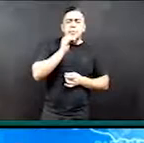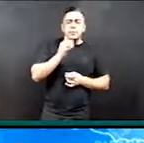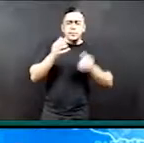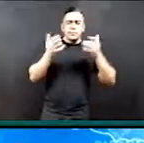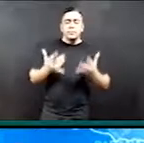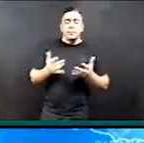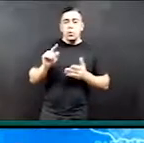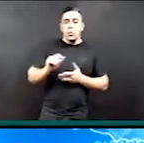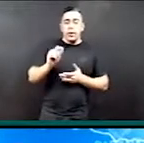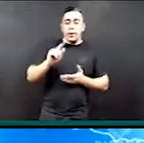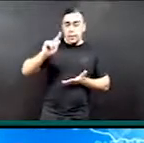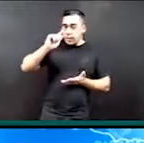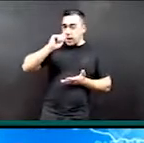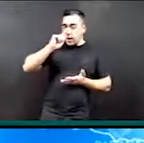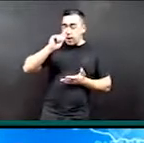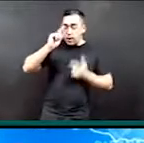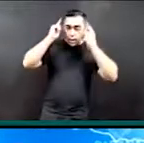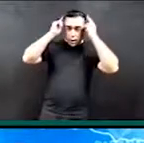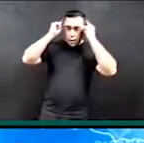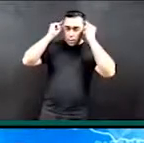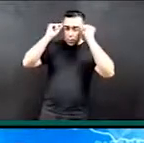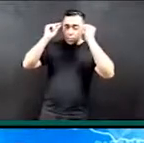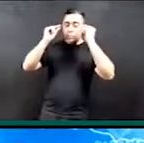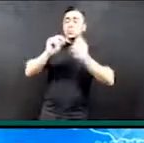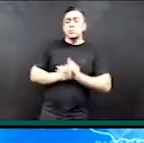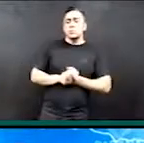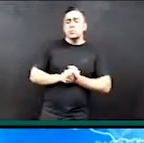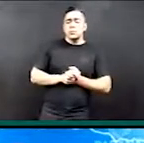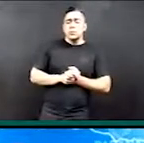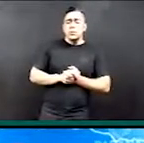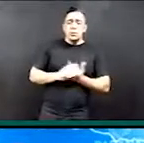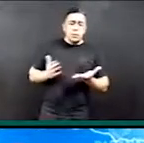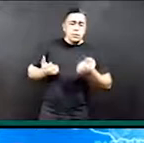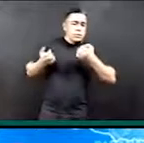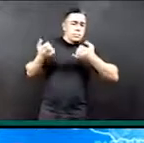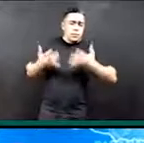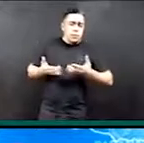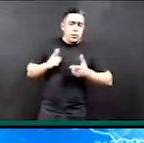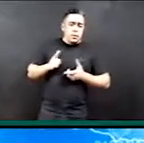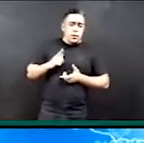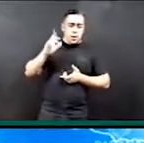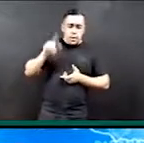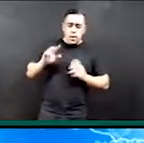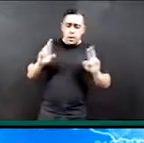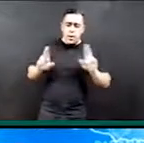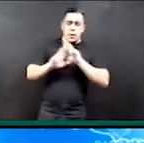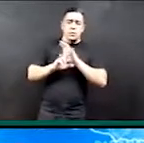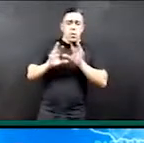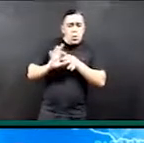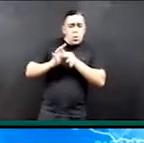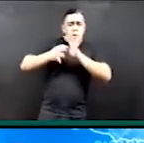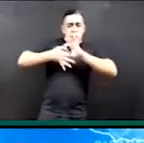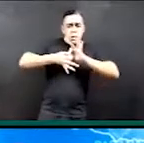se fala da Grécia, é impossível não falar da Grécia sem falar dos Jogos Olímpicos. Então tem um